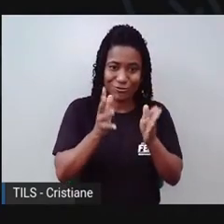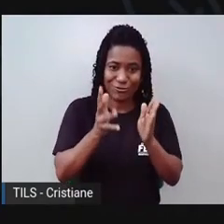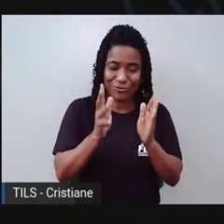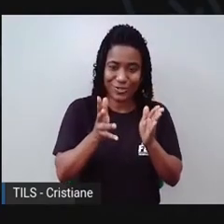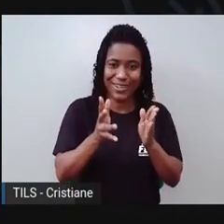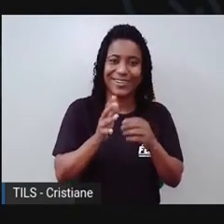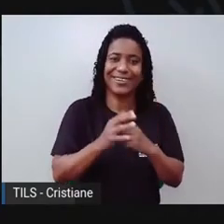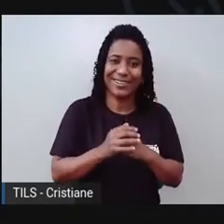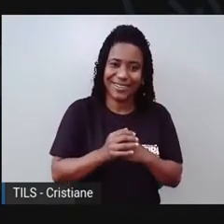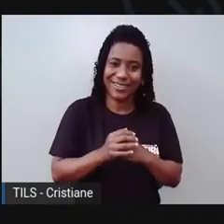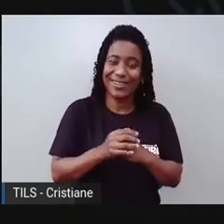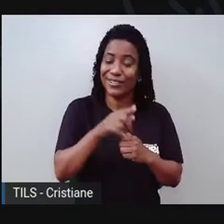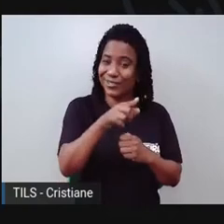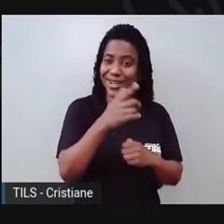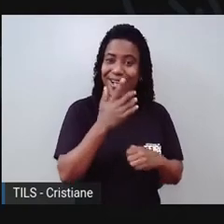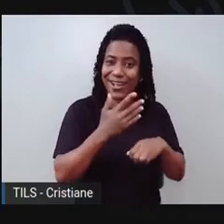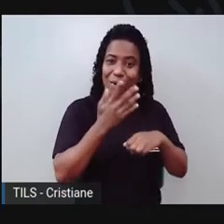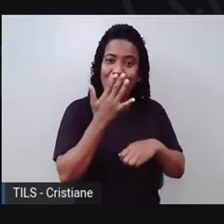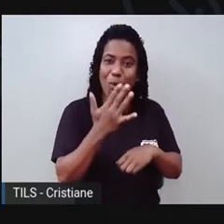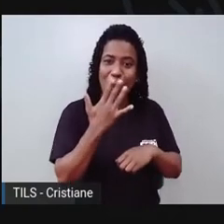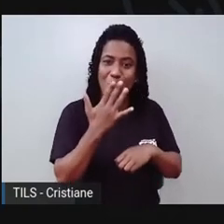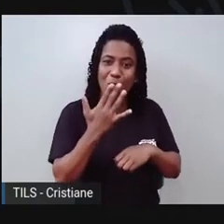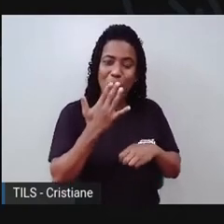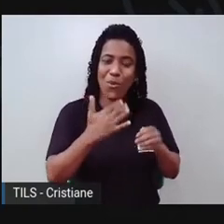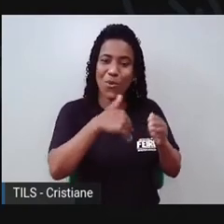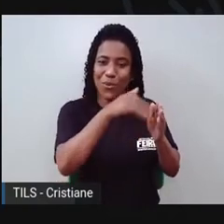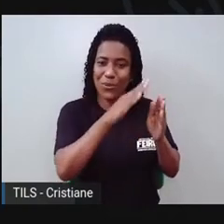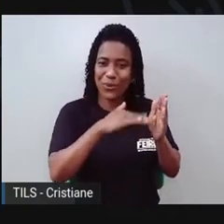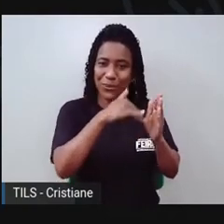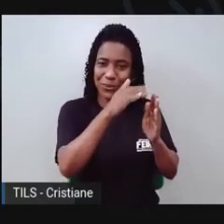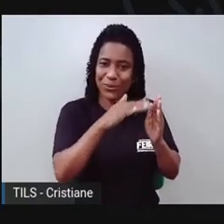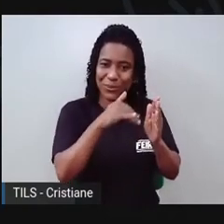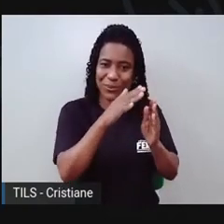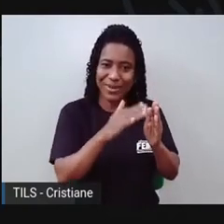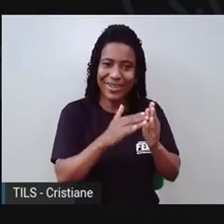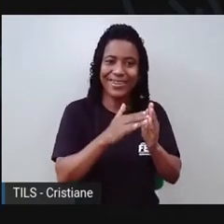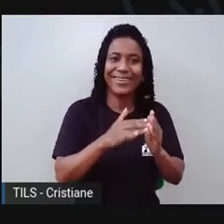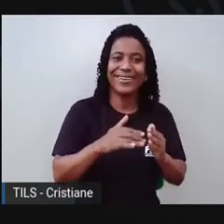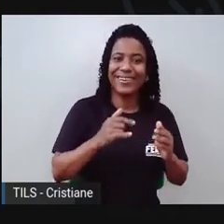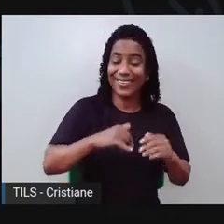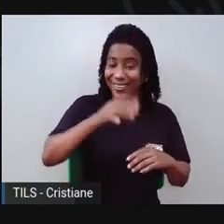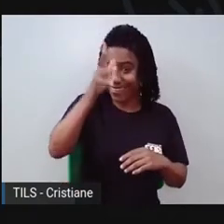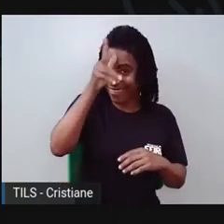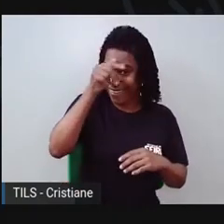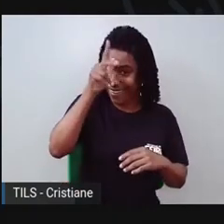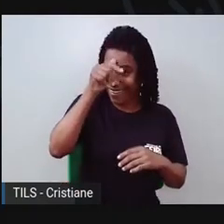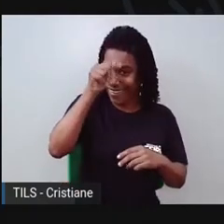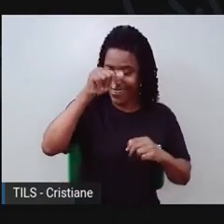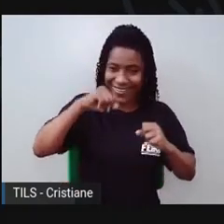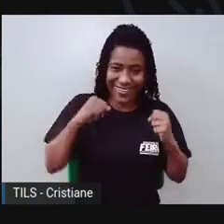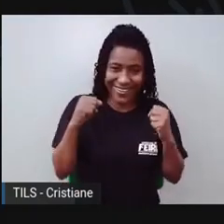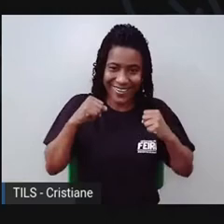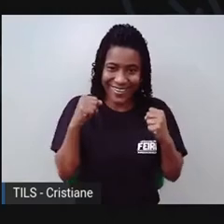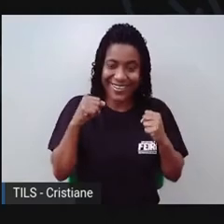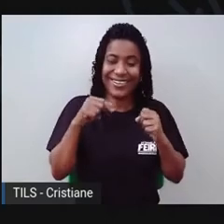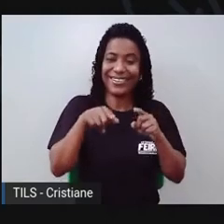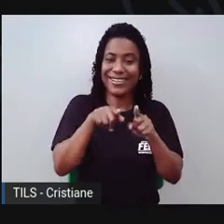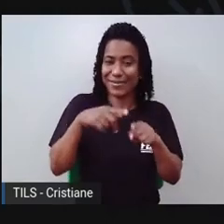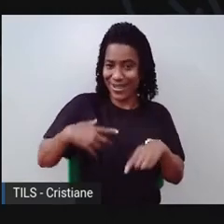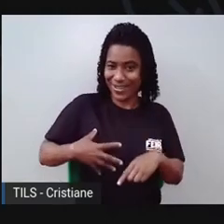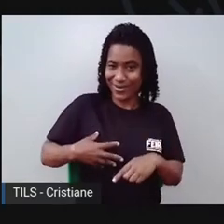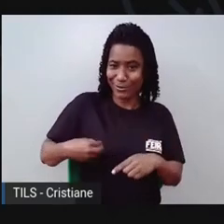aqui, ó, que já estão pintadinhas. Tem a galinha, os fininhos da galinha, tem cacto,